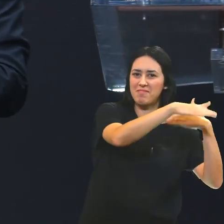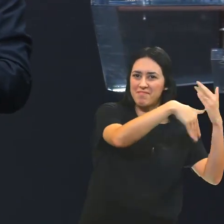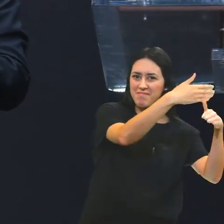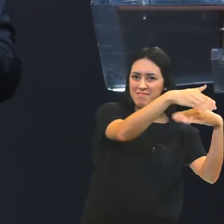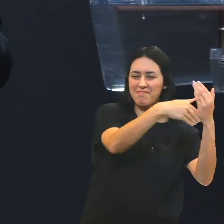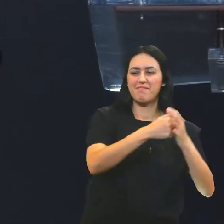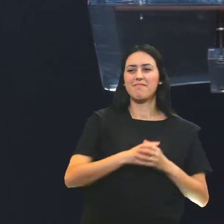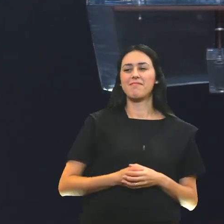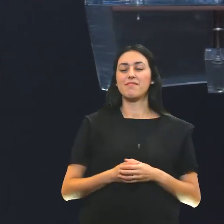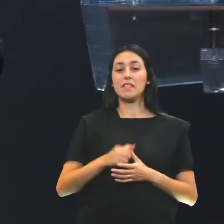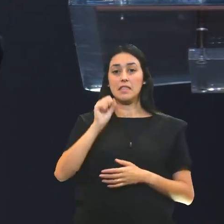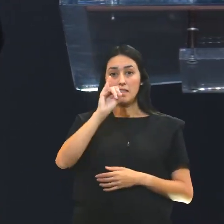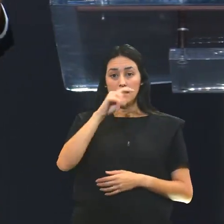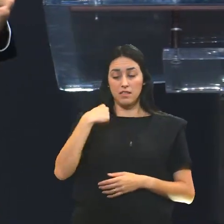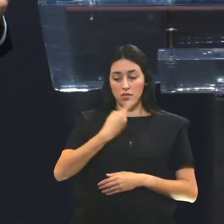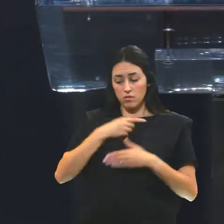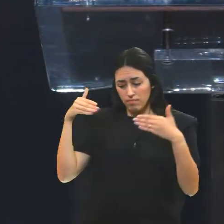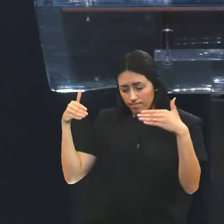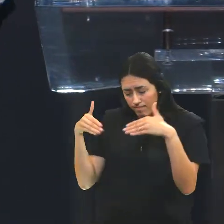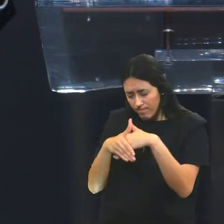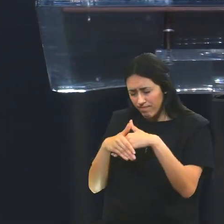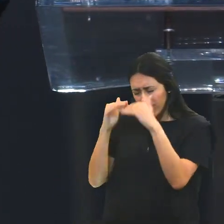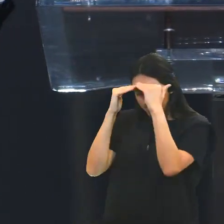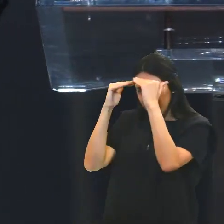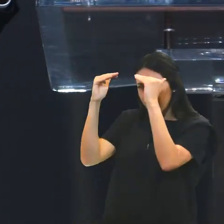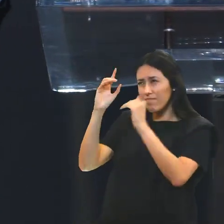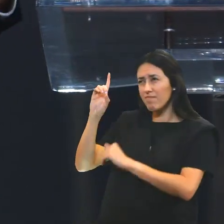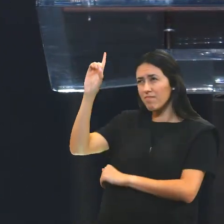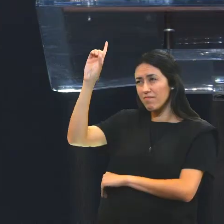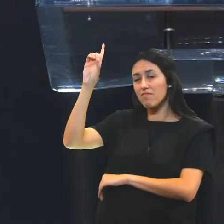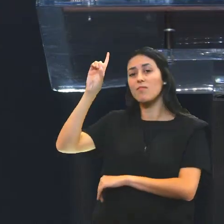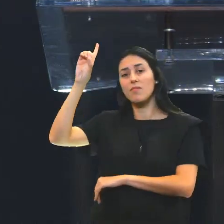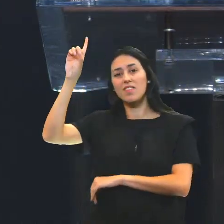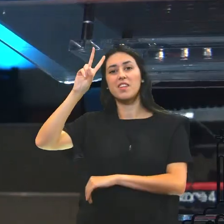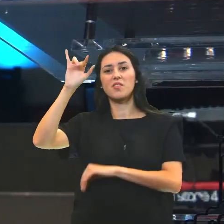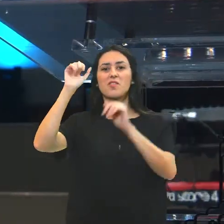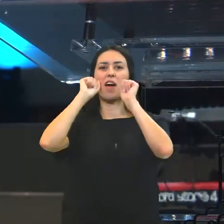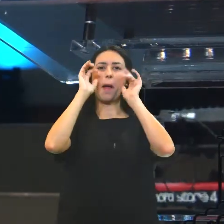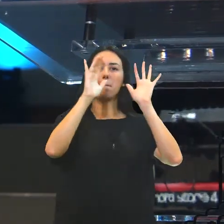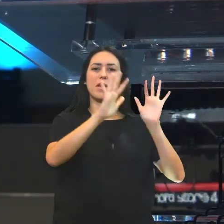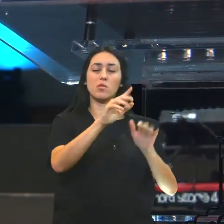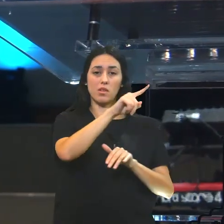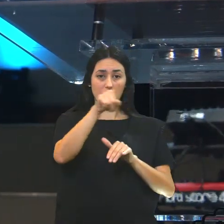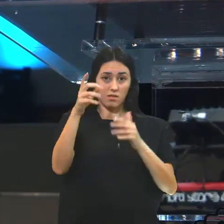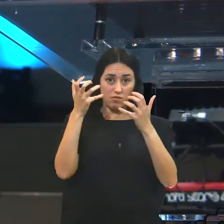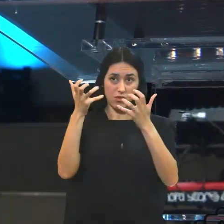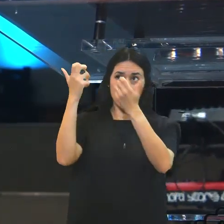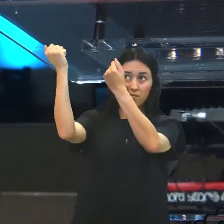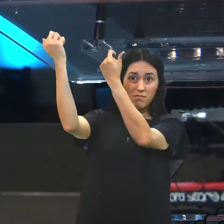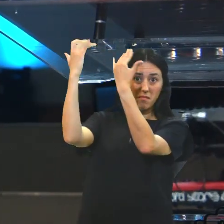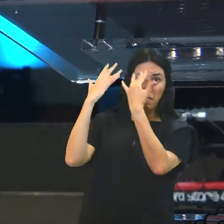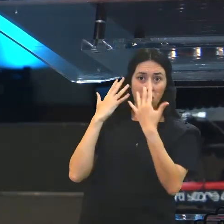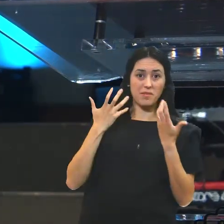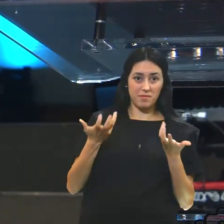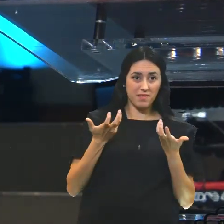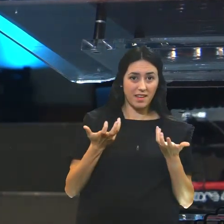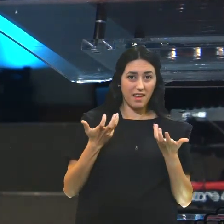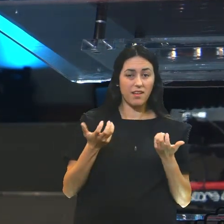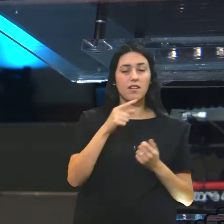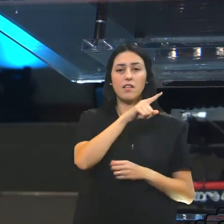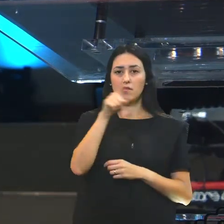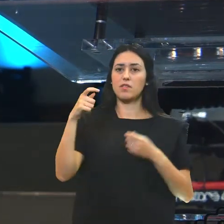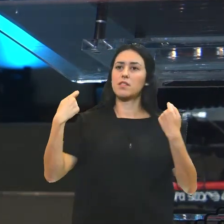Deus, Deus nos abençoa. Você quer bênção de Deus? Tema